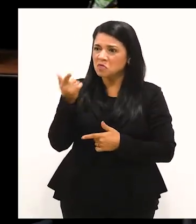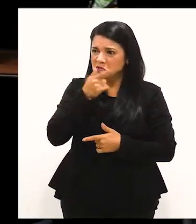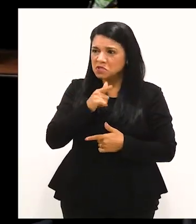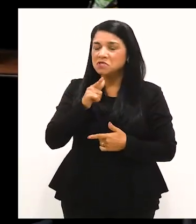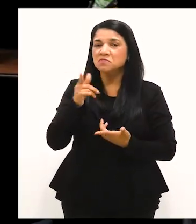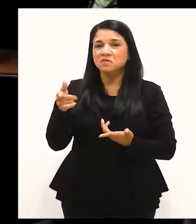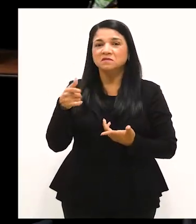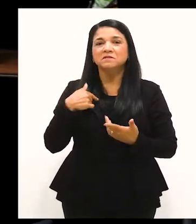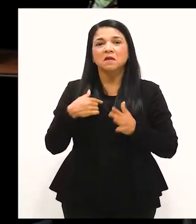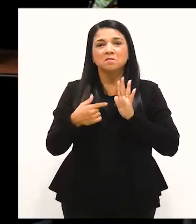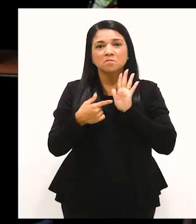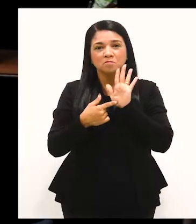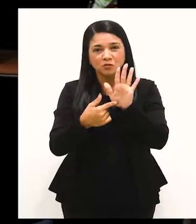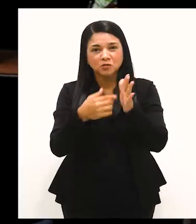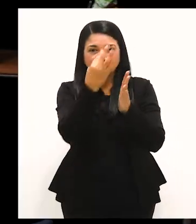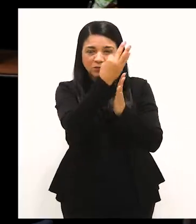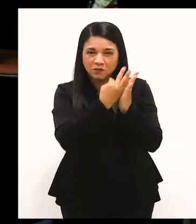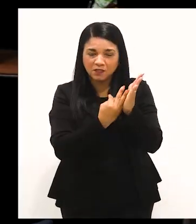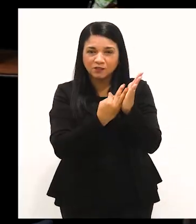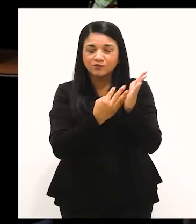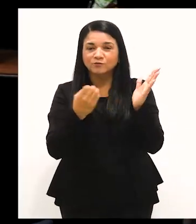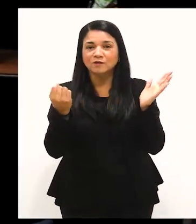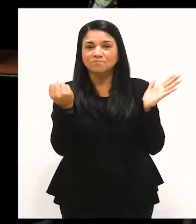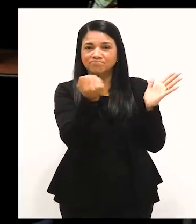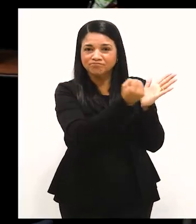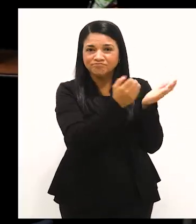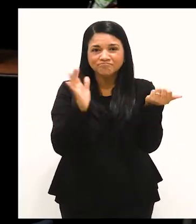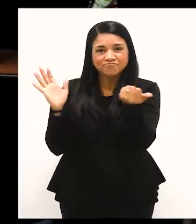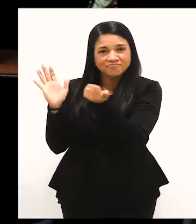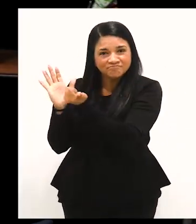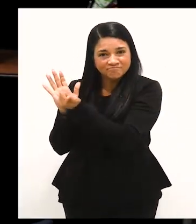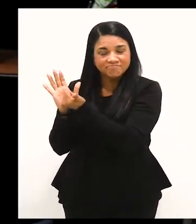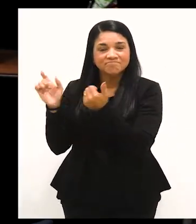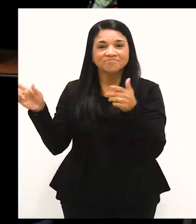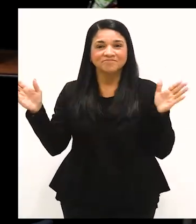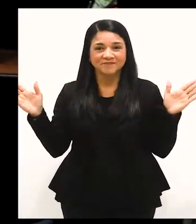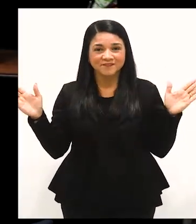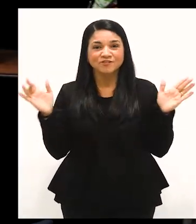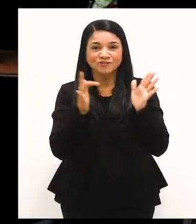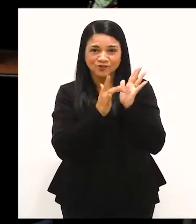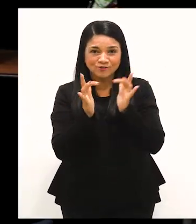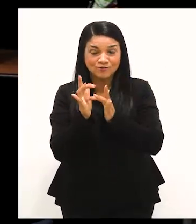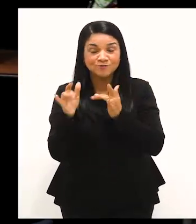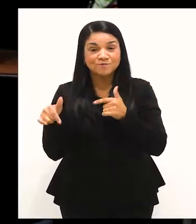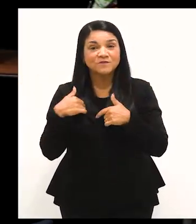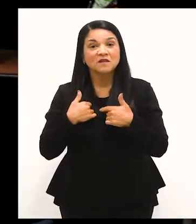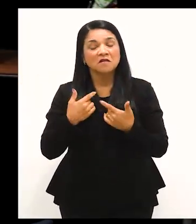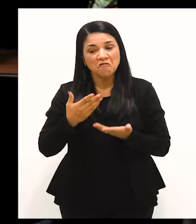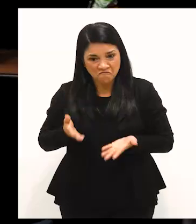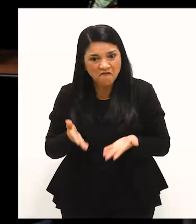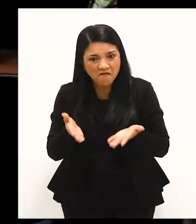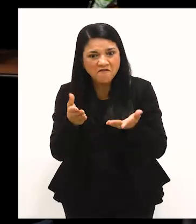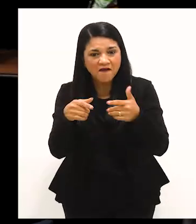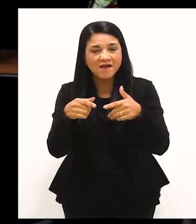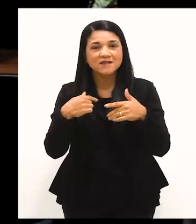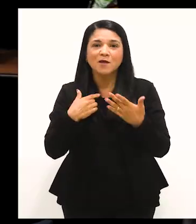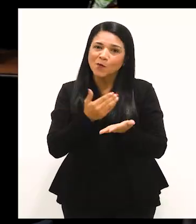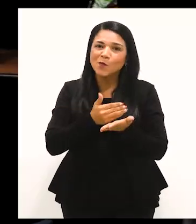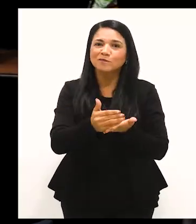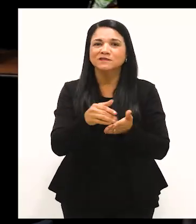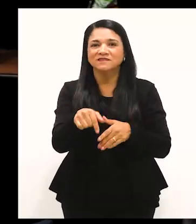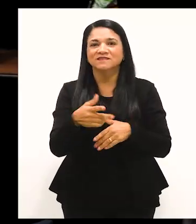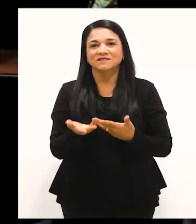chegou aqui, né? E aí eu até mostrei o texto da Paixão de Cristo para ele. Ele falou, tá ótimo, pode ir em frente, garoto. E foi quando eu dei essa